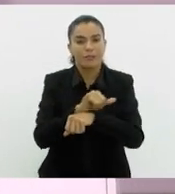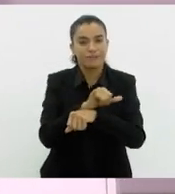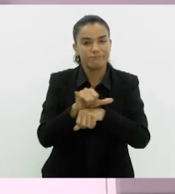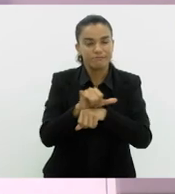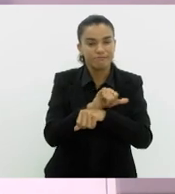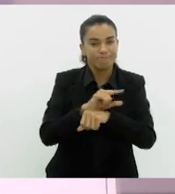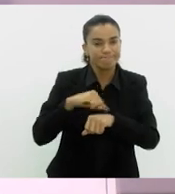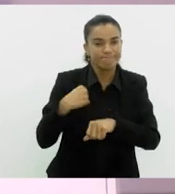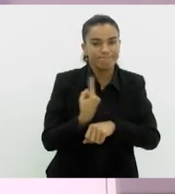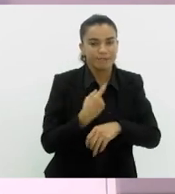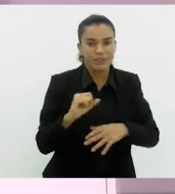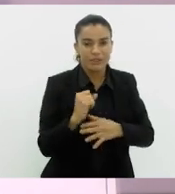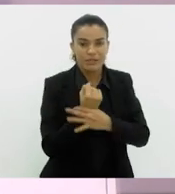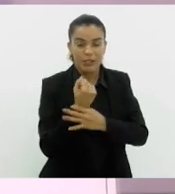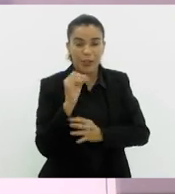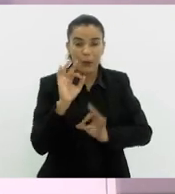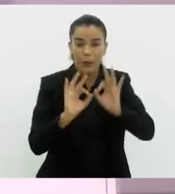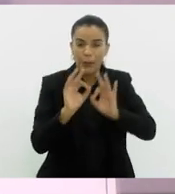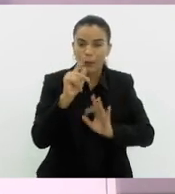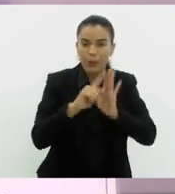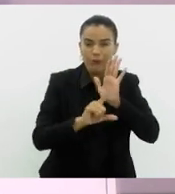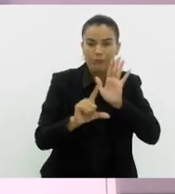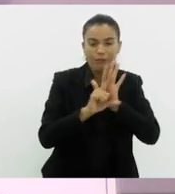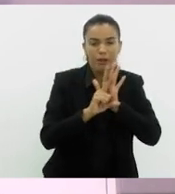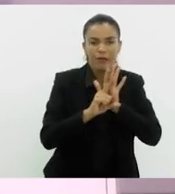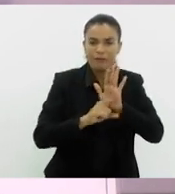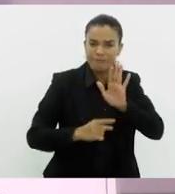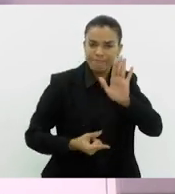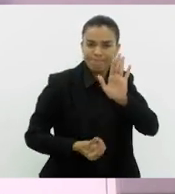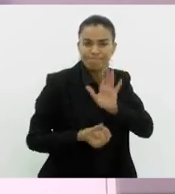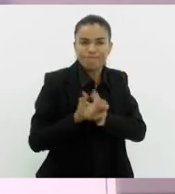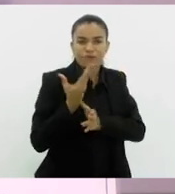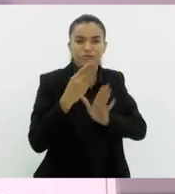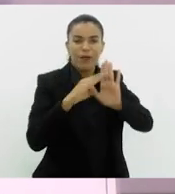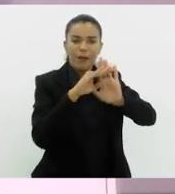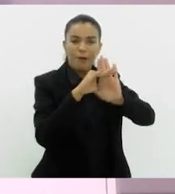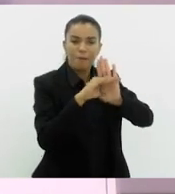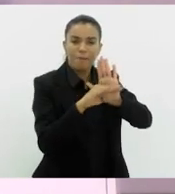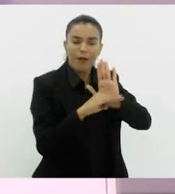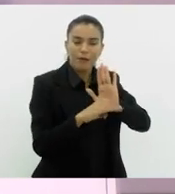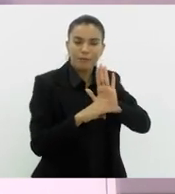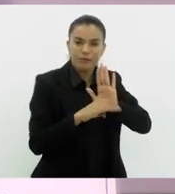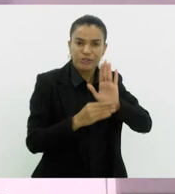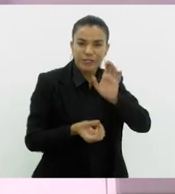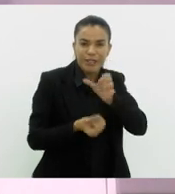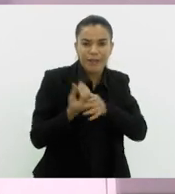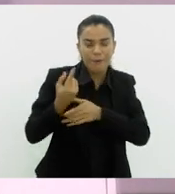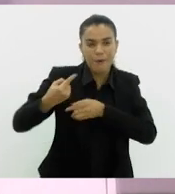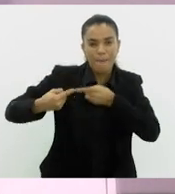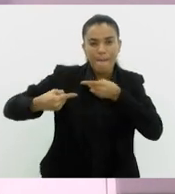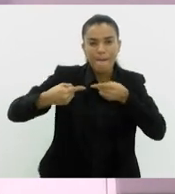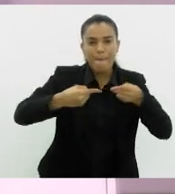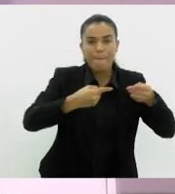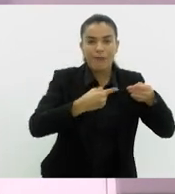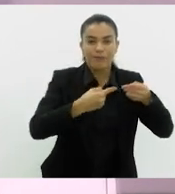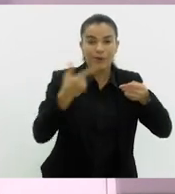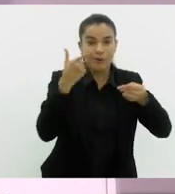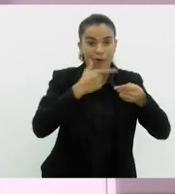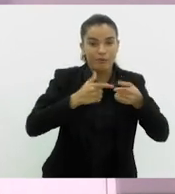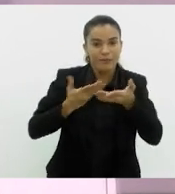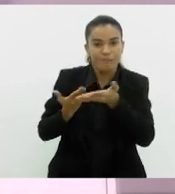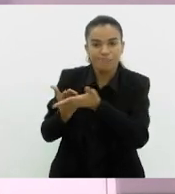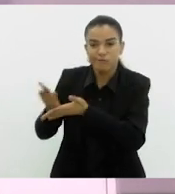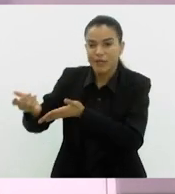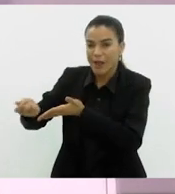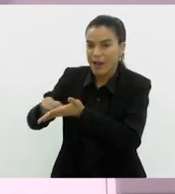gente garantir que o projeto de lei venha à pauta novamente para a gente fazer a discussão e conseguir aprovar para